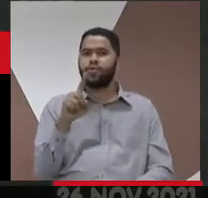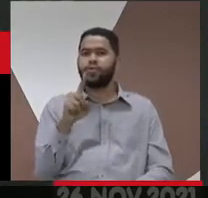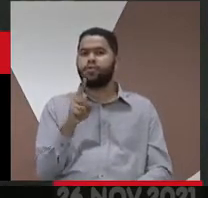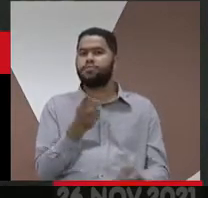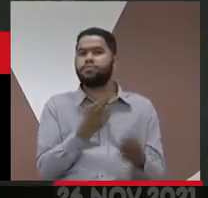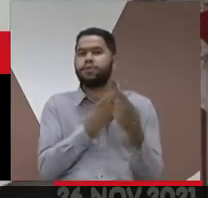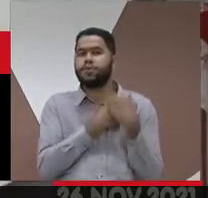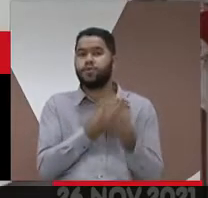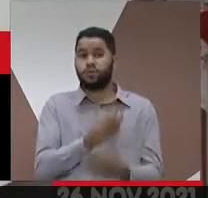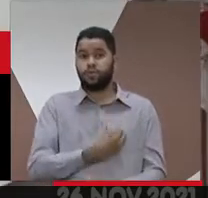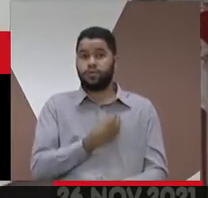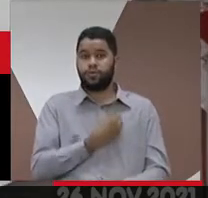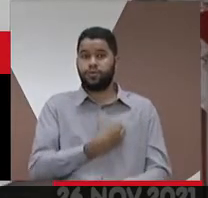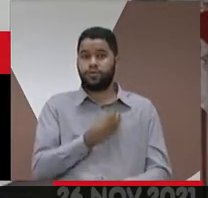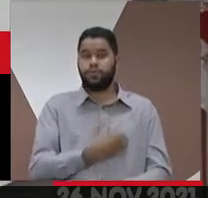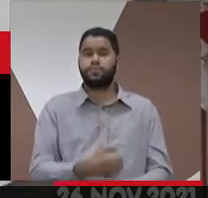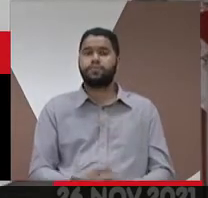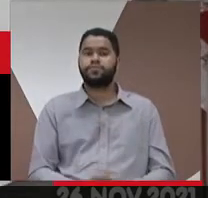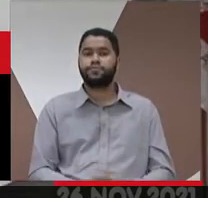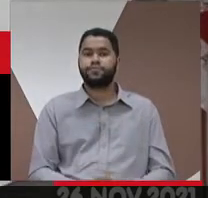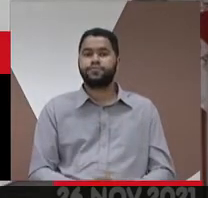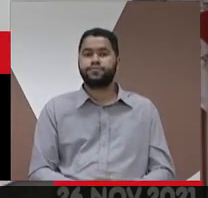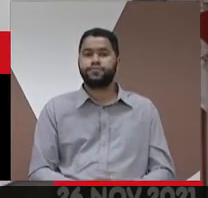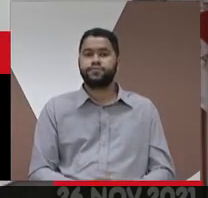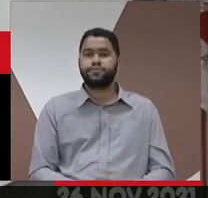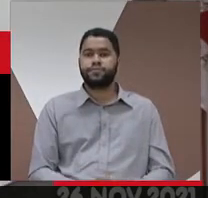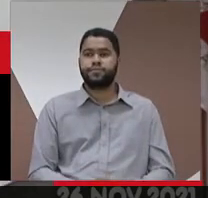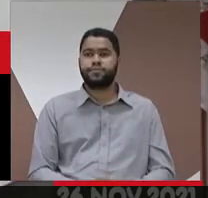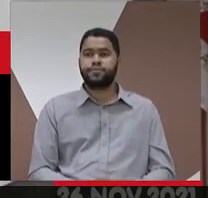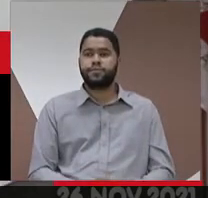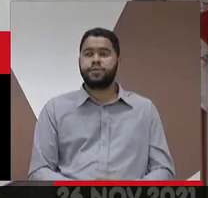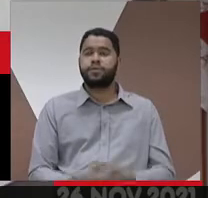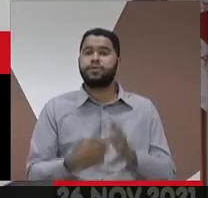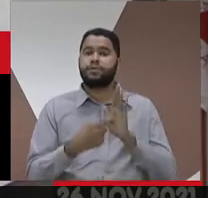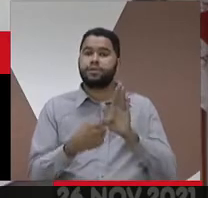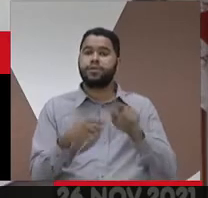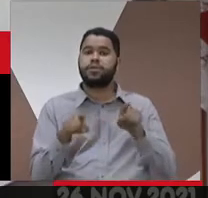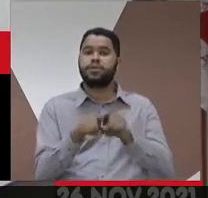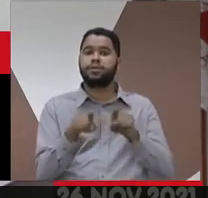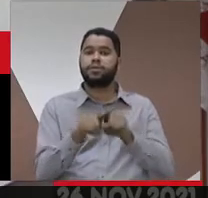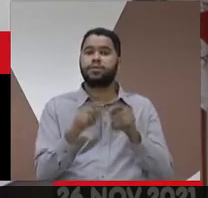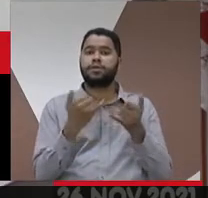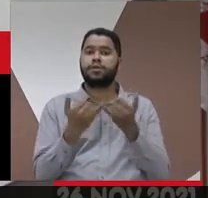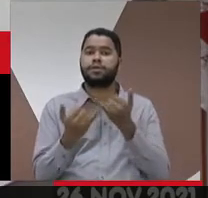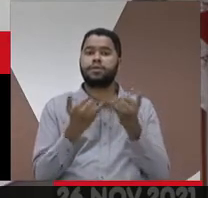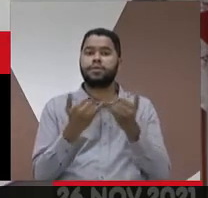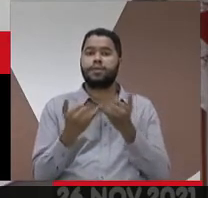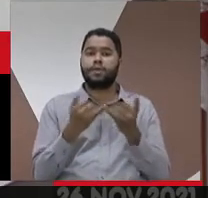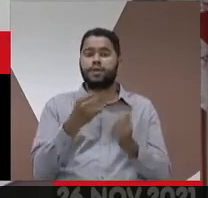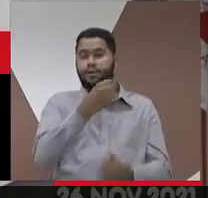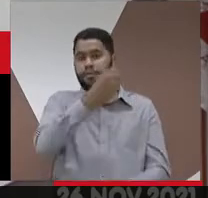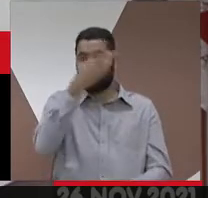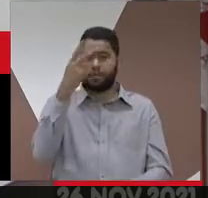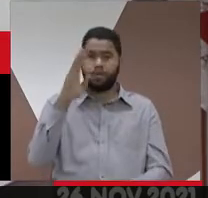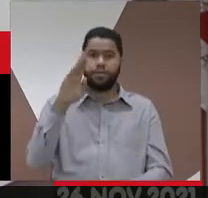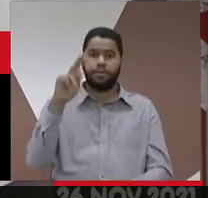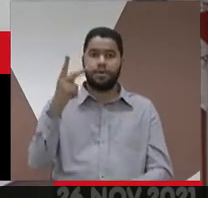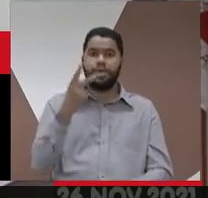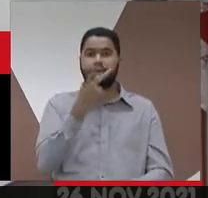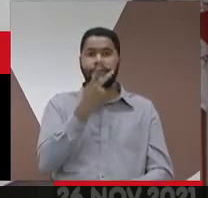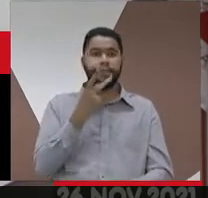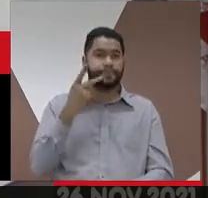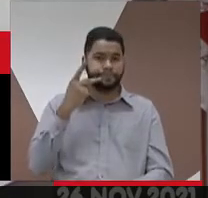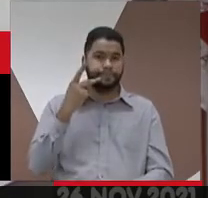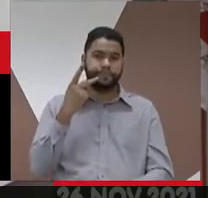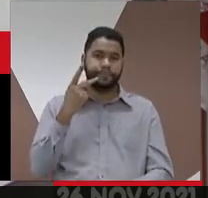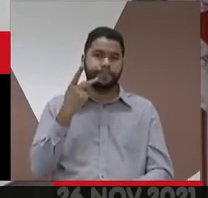sua vida, né? E ouvi expressão semelhante também do nosso prefeito de Belo Horizonte, Alexandre Calil,